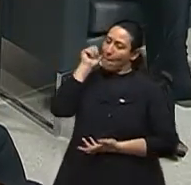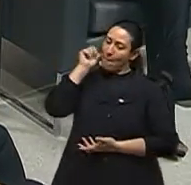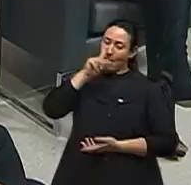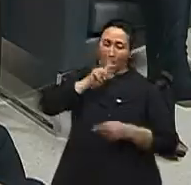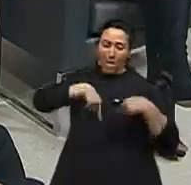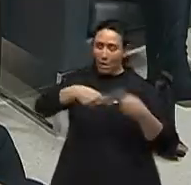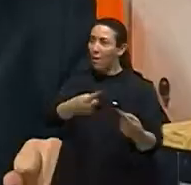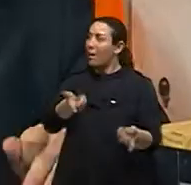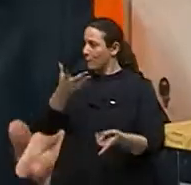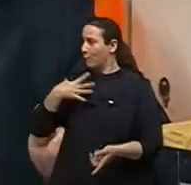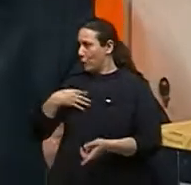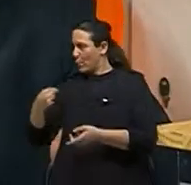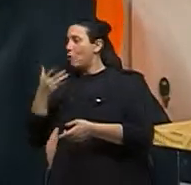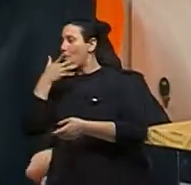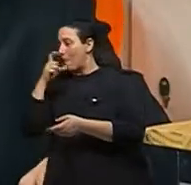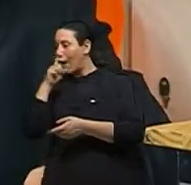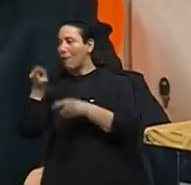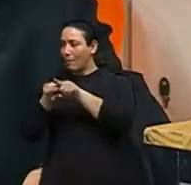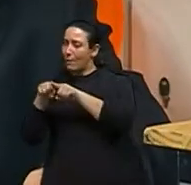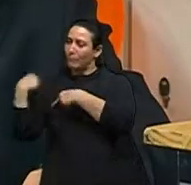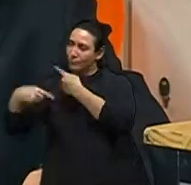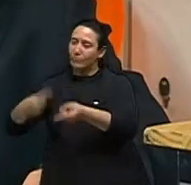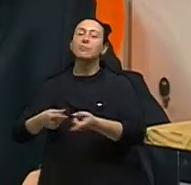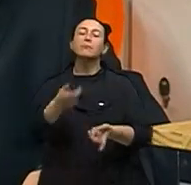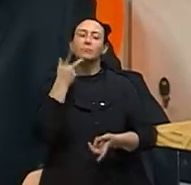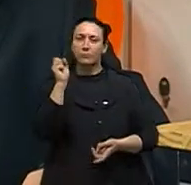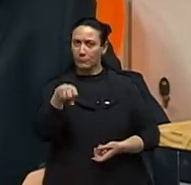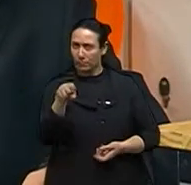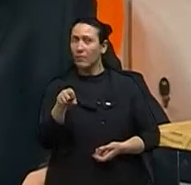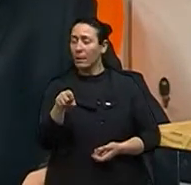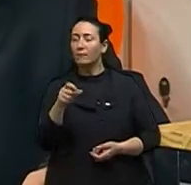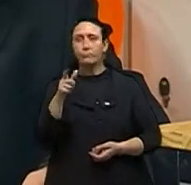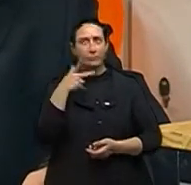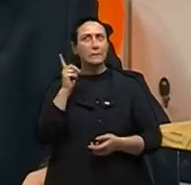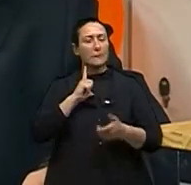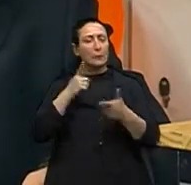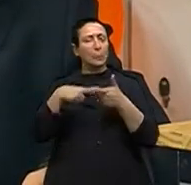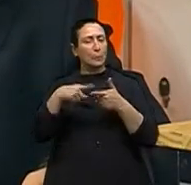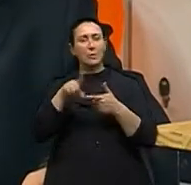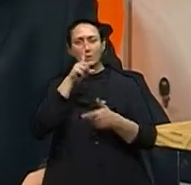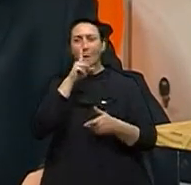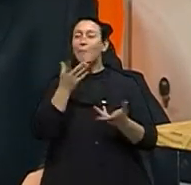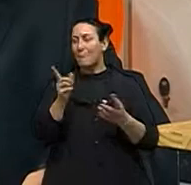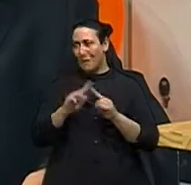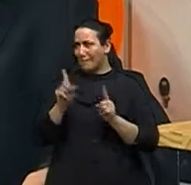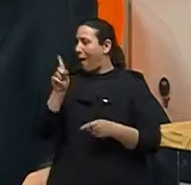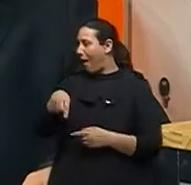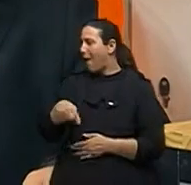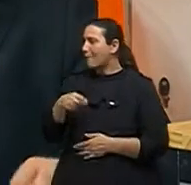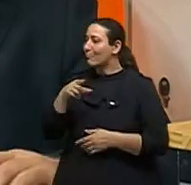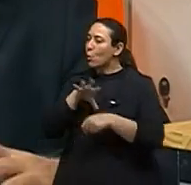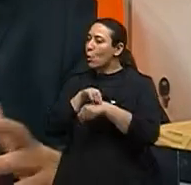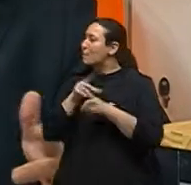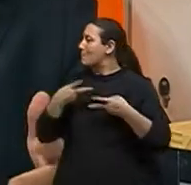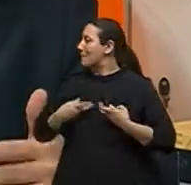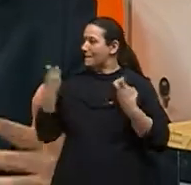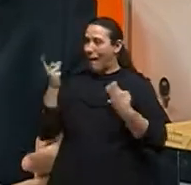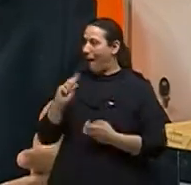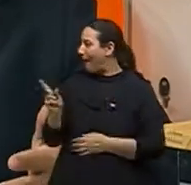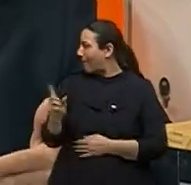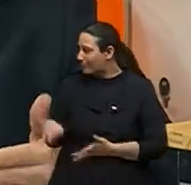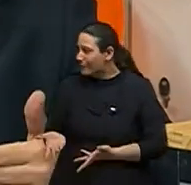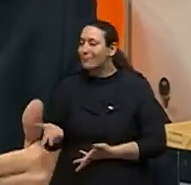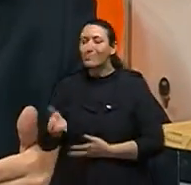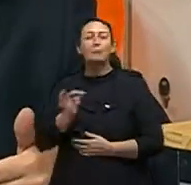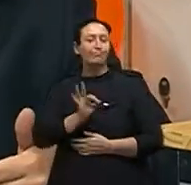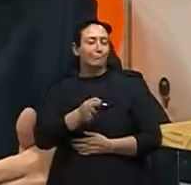tá mais propenso é é talvez o principal fator de risco é a história familiar e é uma doença silenciosa né Doutor os sintomas eles só vão